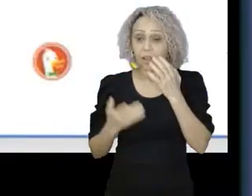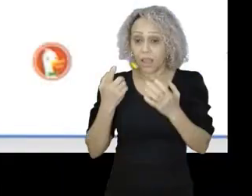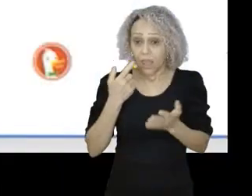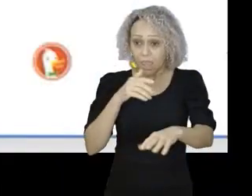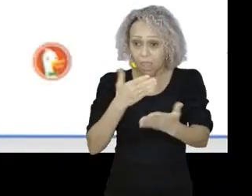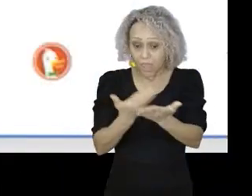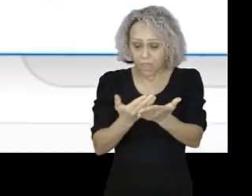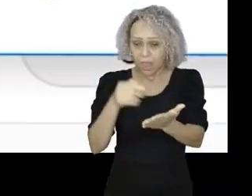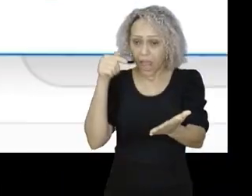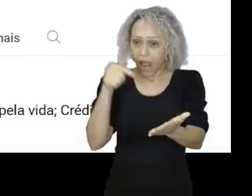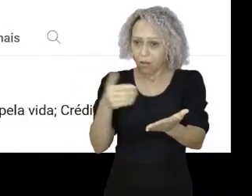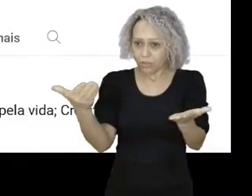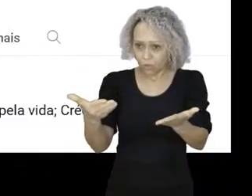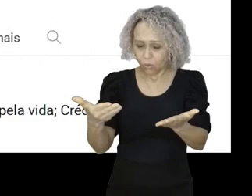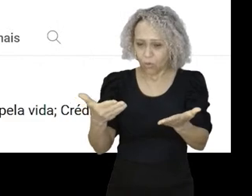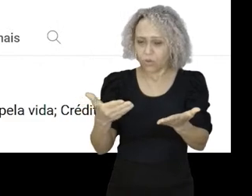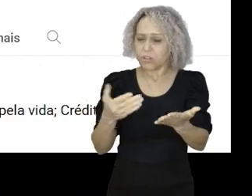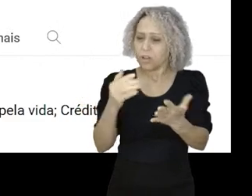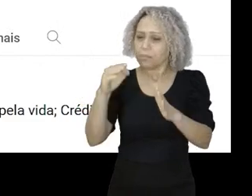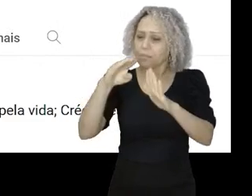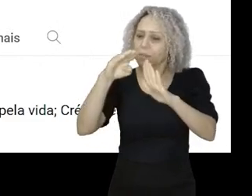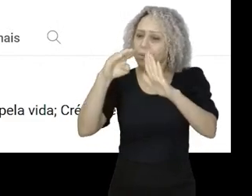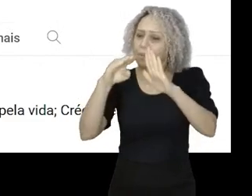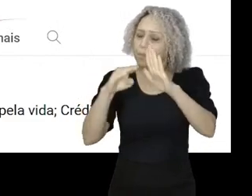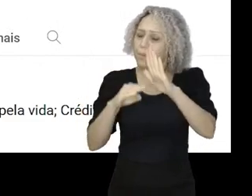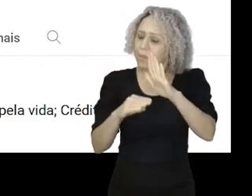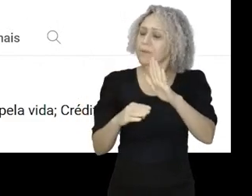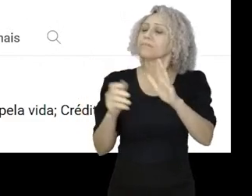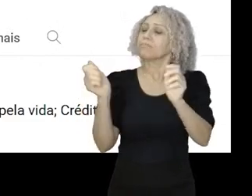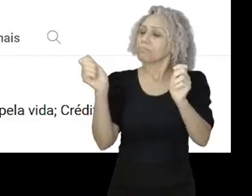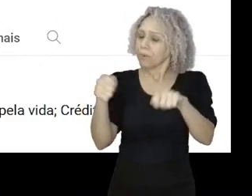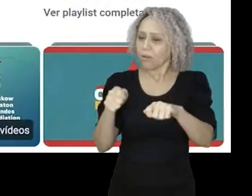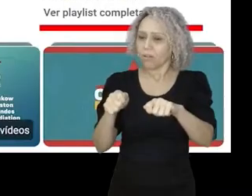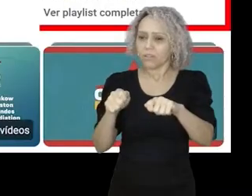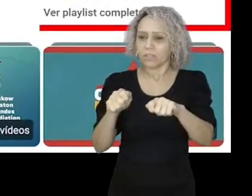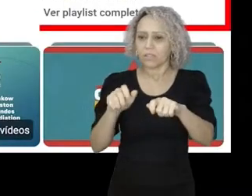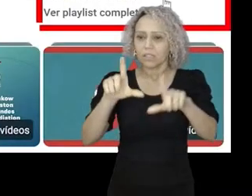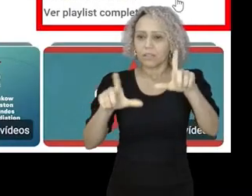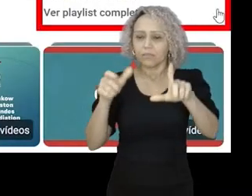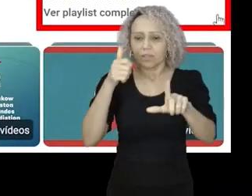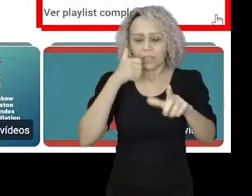Reveja esta e outras aulas na playlist TV Elas por Elas Formação,